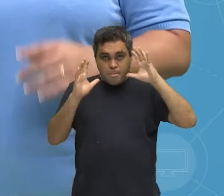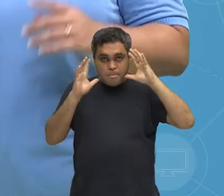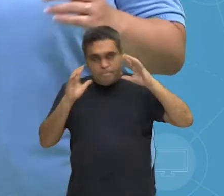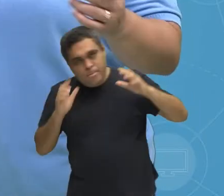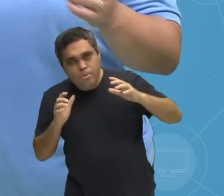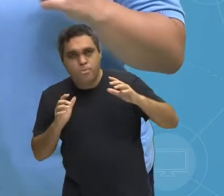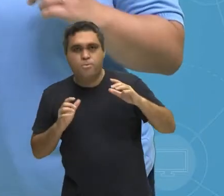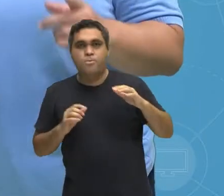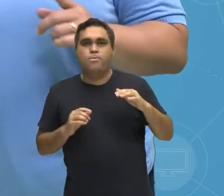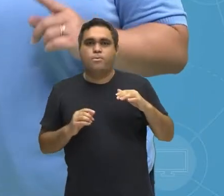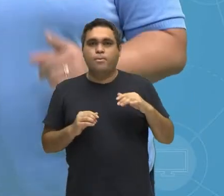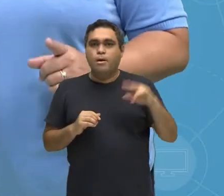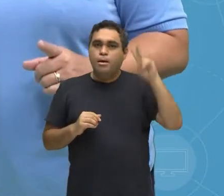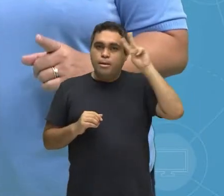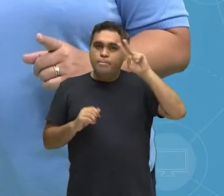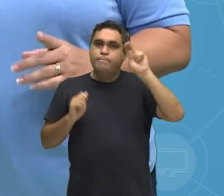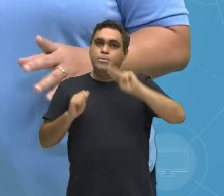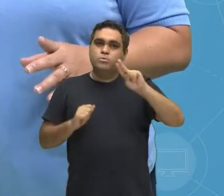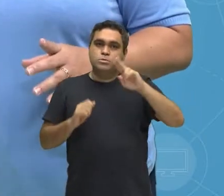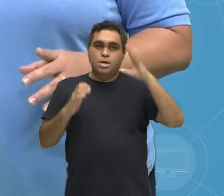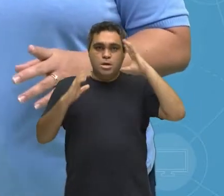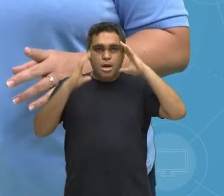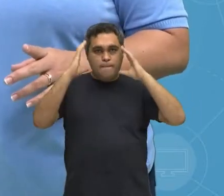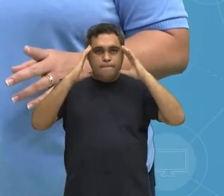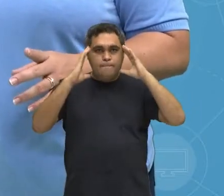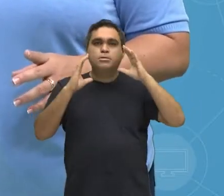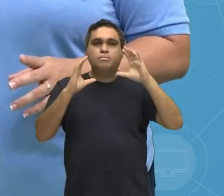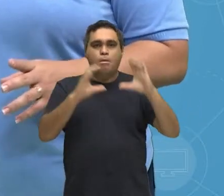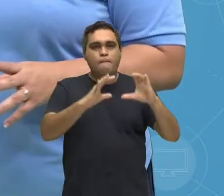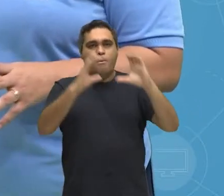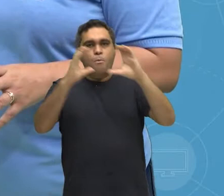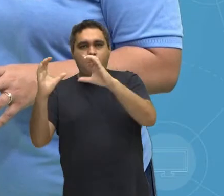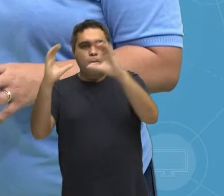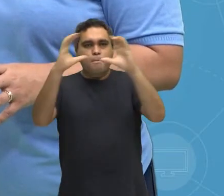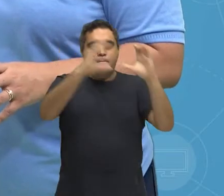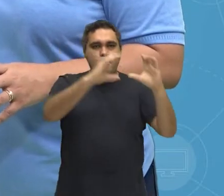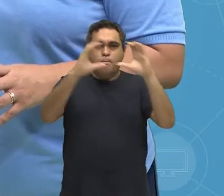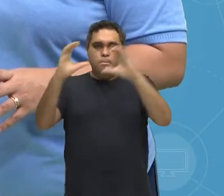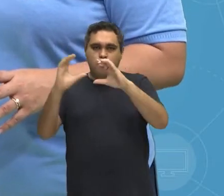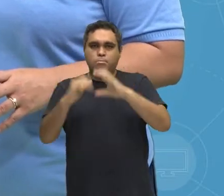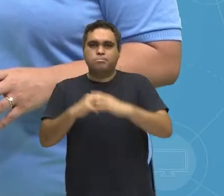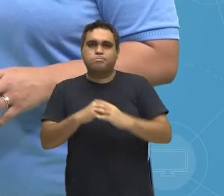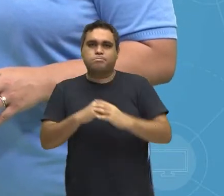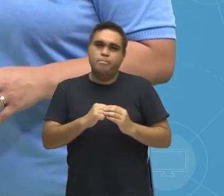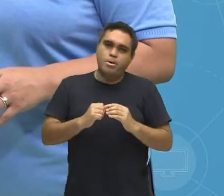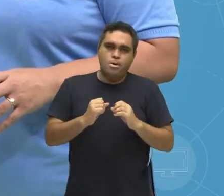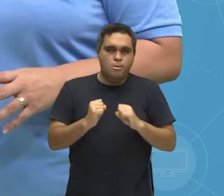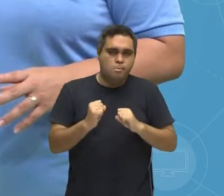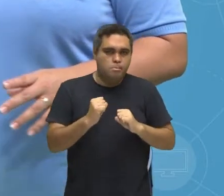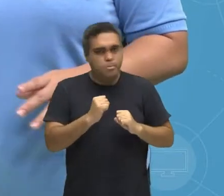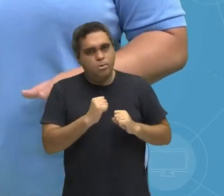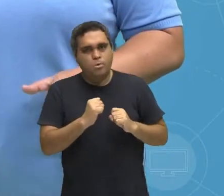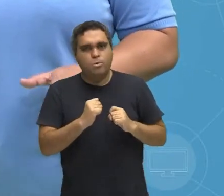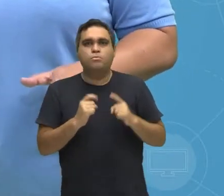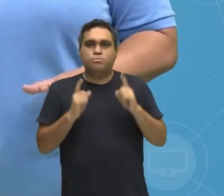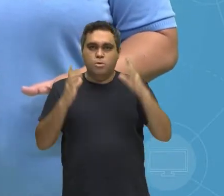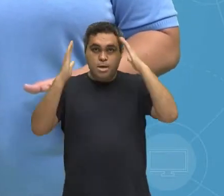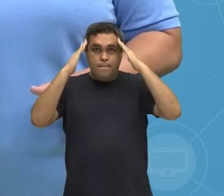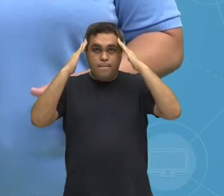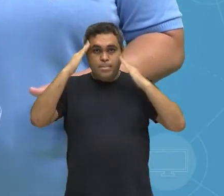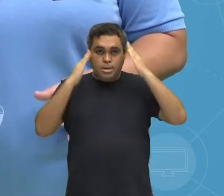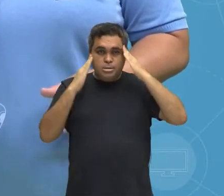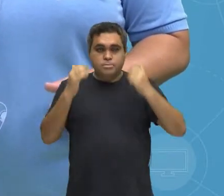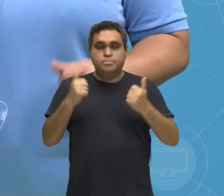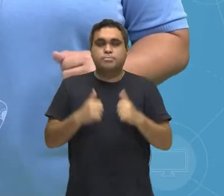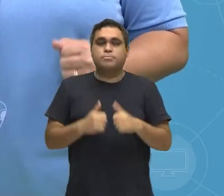para fazer com que a bola se movimente. Então aqui também, se vocês conseguirem observar bastante a imagem, vocês vão perceber